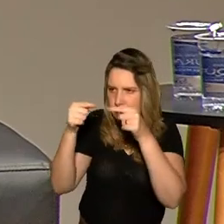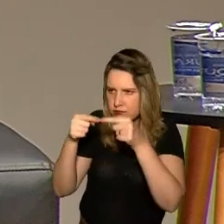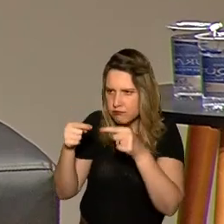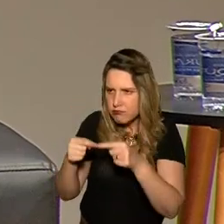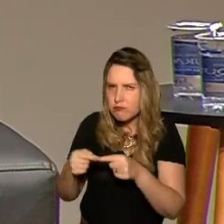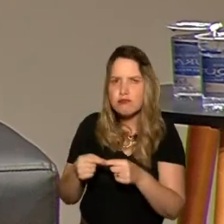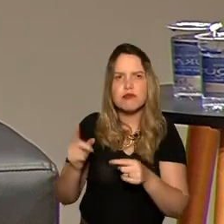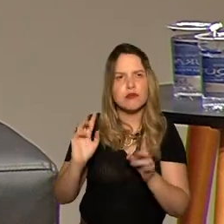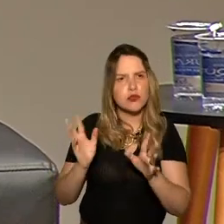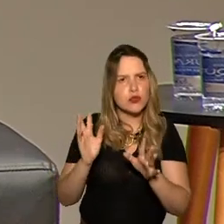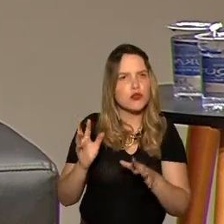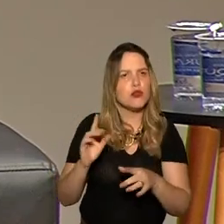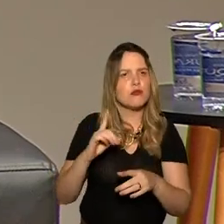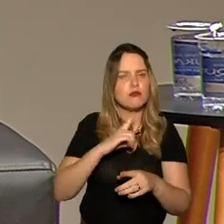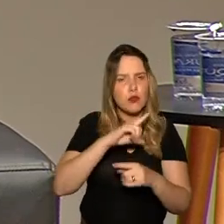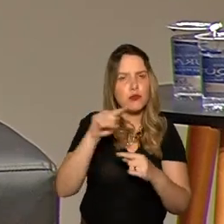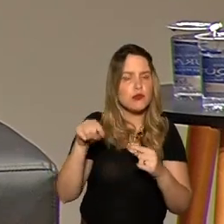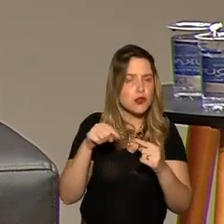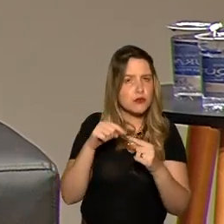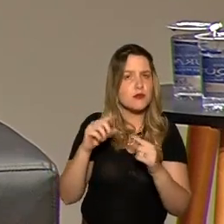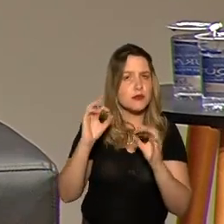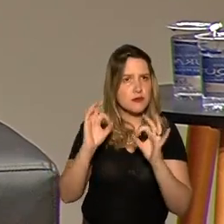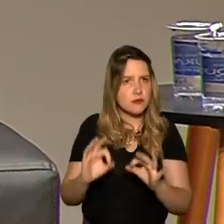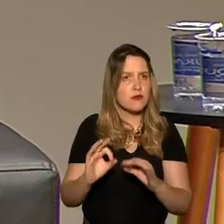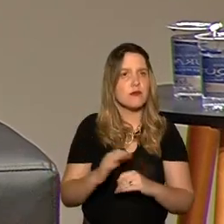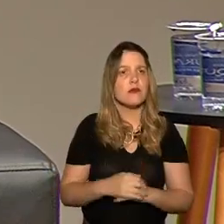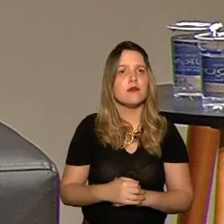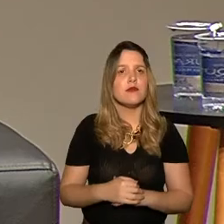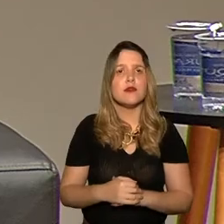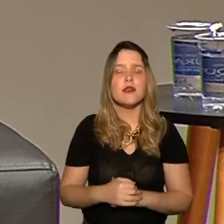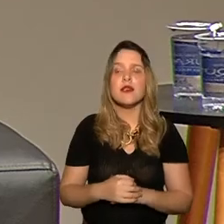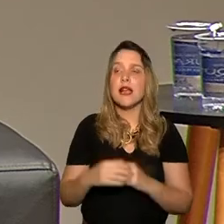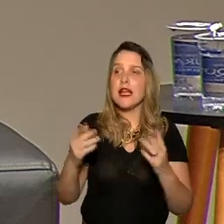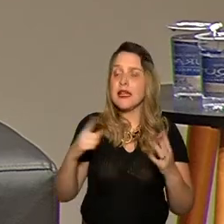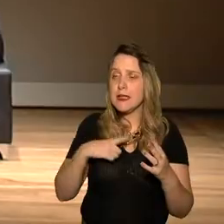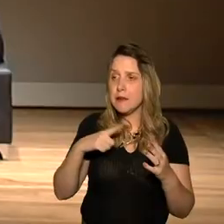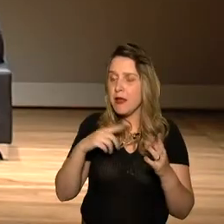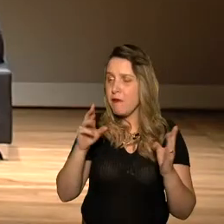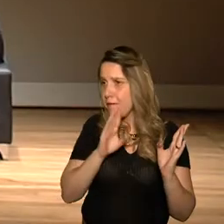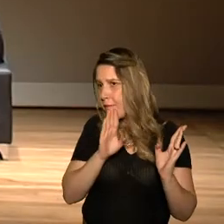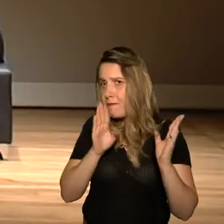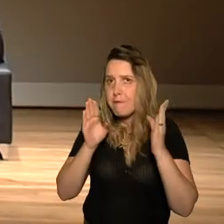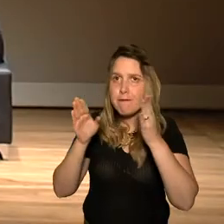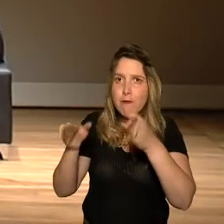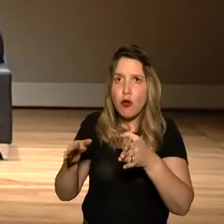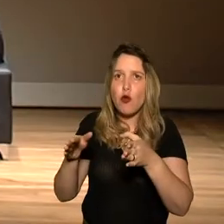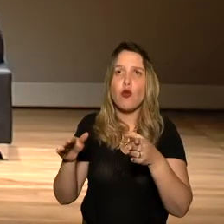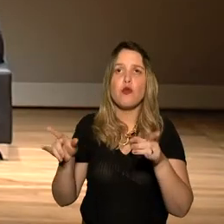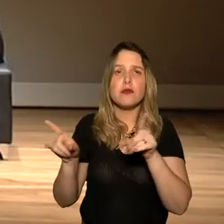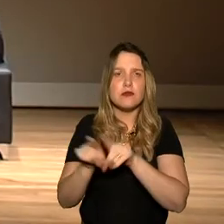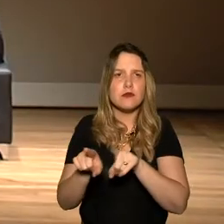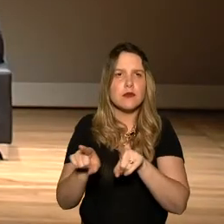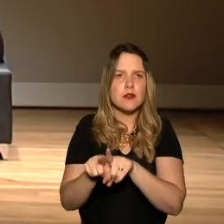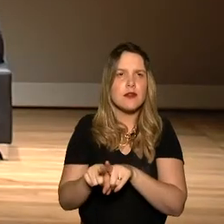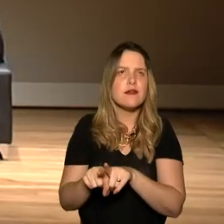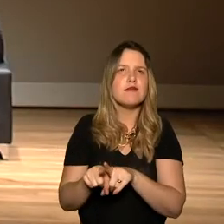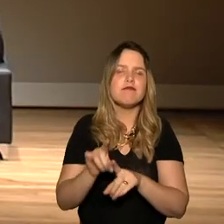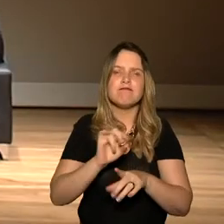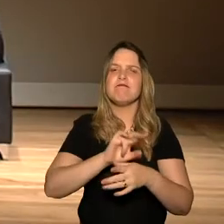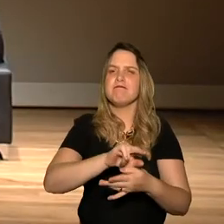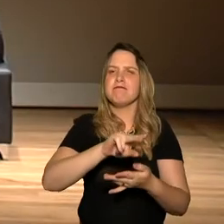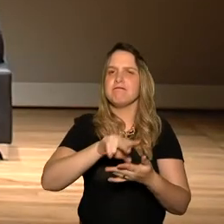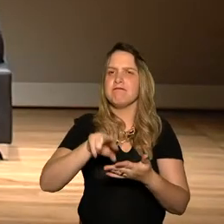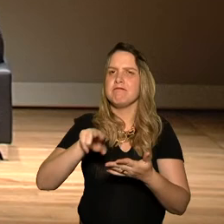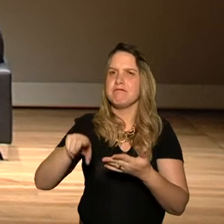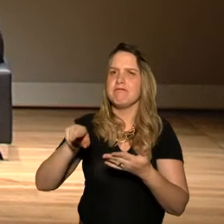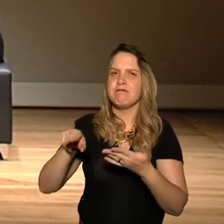como uma espécie de encruzilhada desses problemas né de maneira recortada de maneira condensada e se a arte